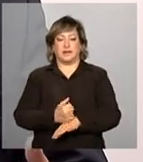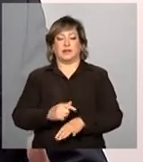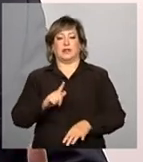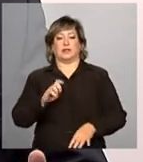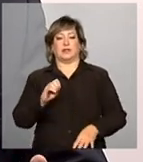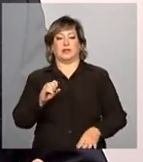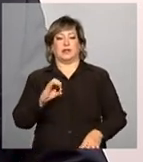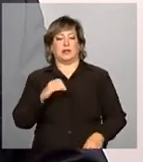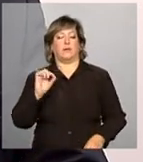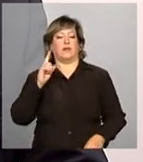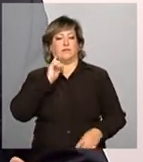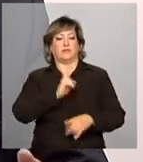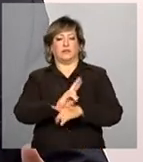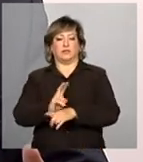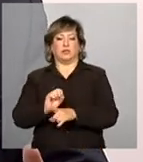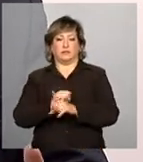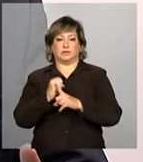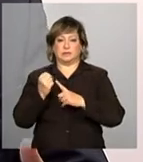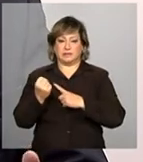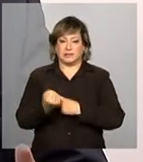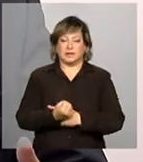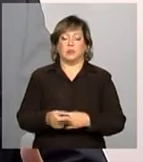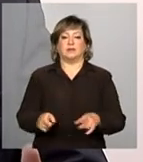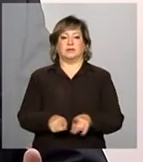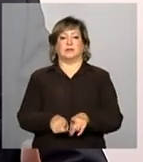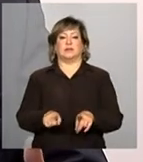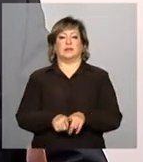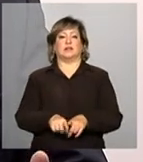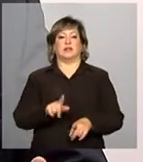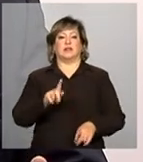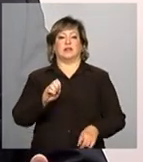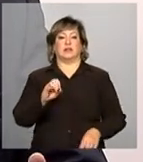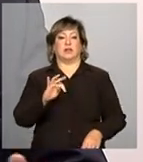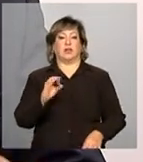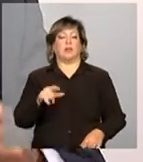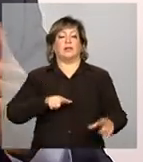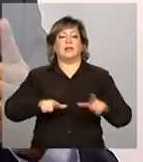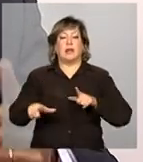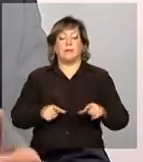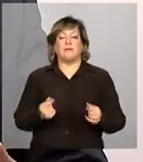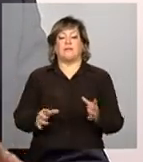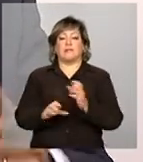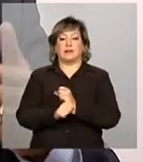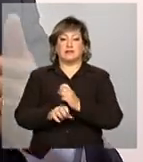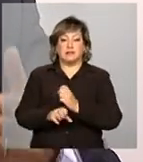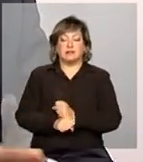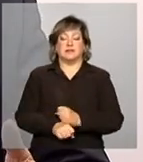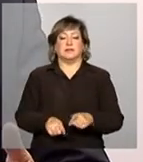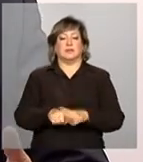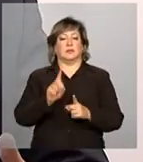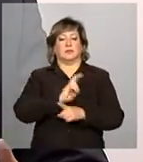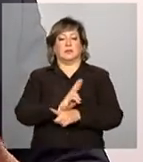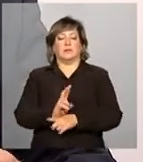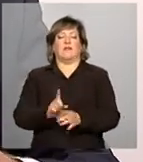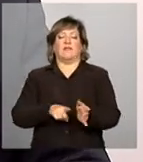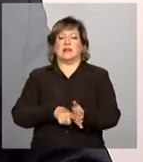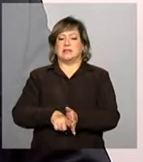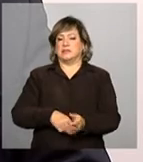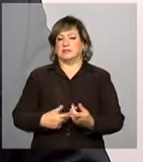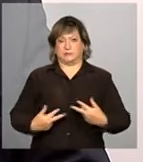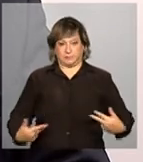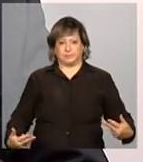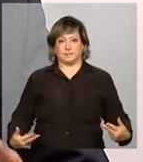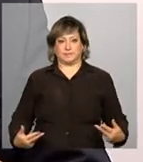da vigilância social da parte da gestão financeira e orçamentária do suas do monitoramento da e não né